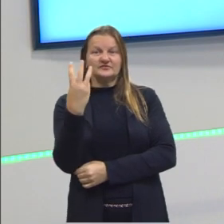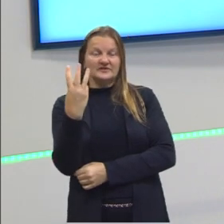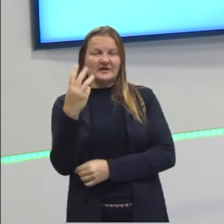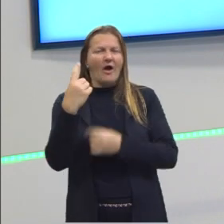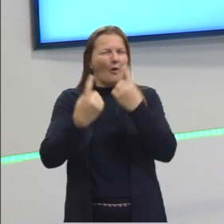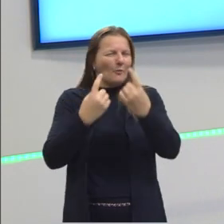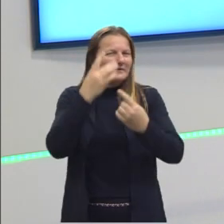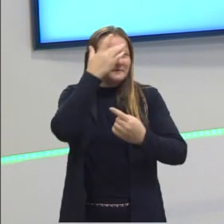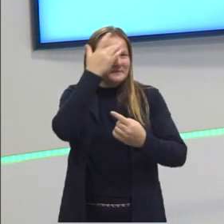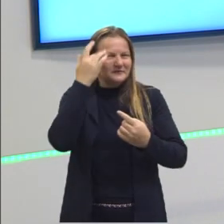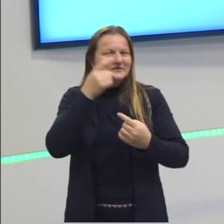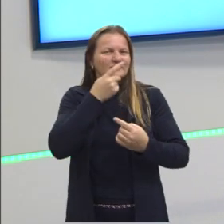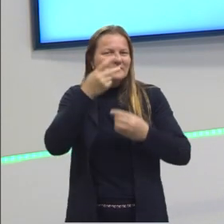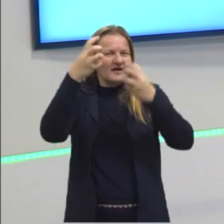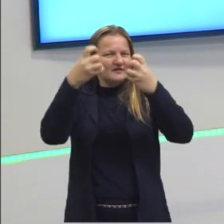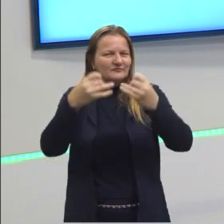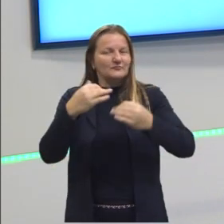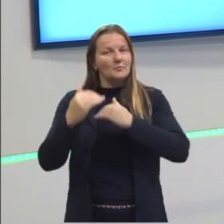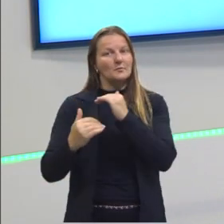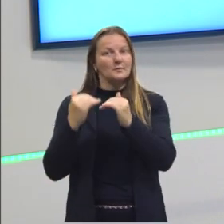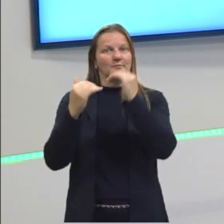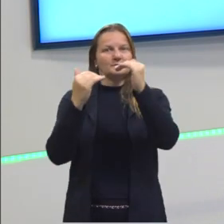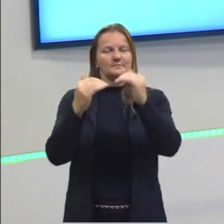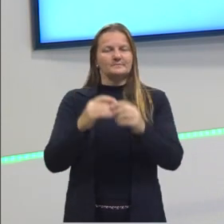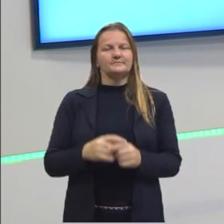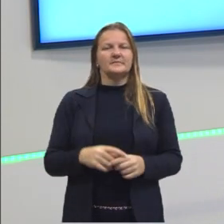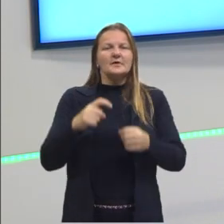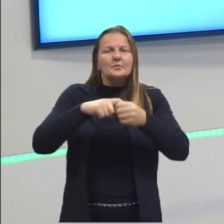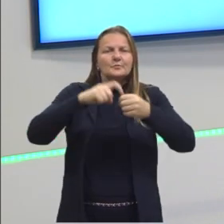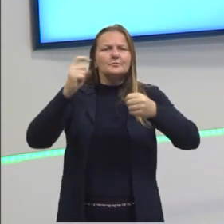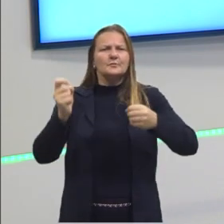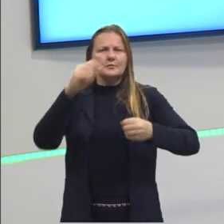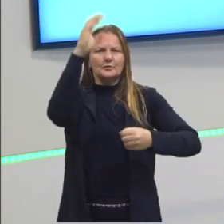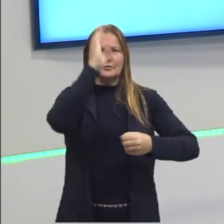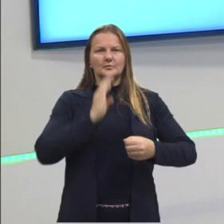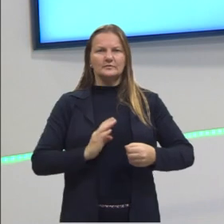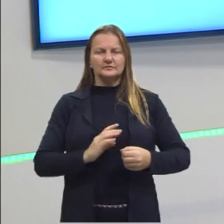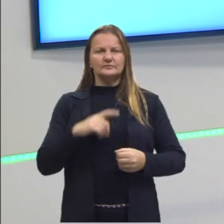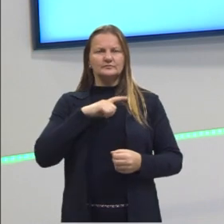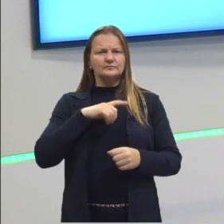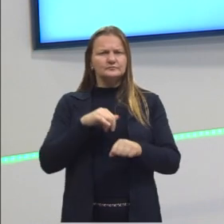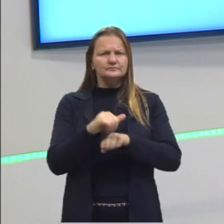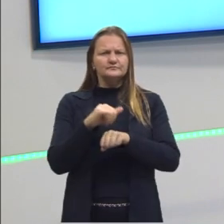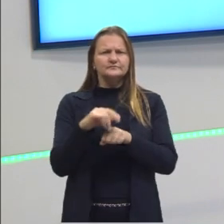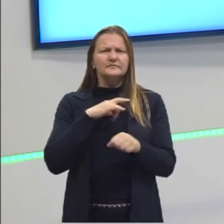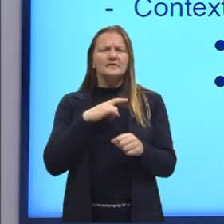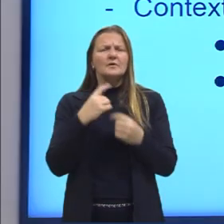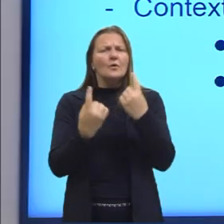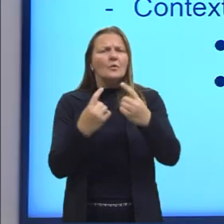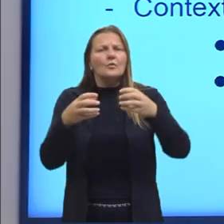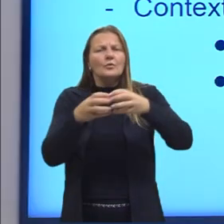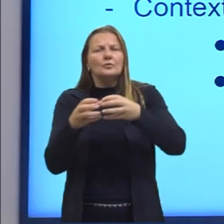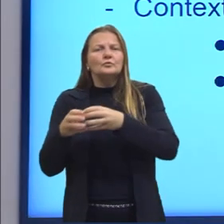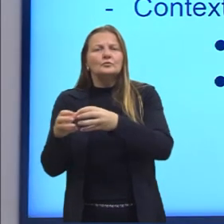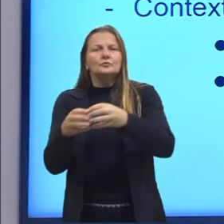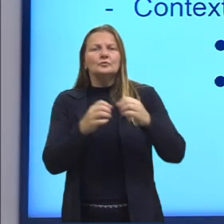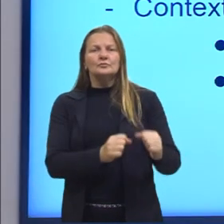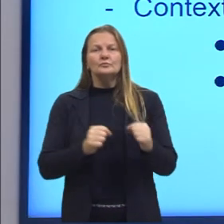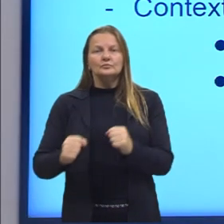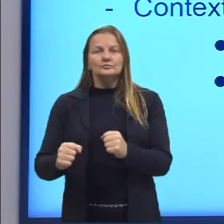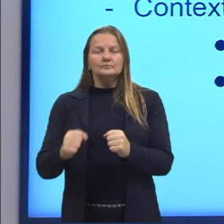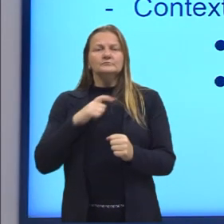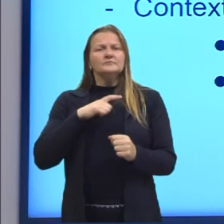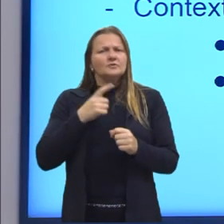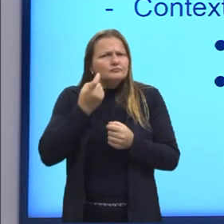importante ressaltar esse processo e na independência do Brasil né ocorre O Que Tinha alguns grupos poderosos